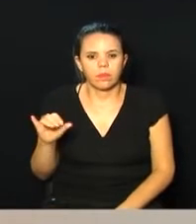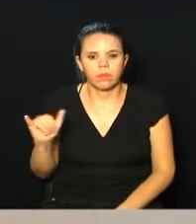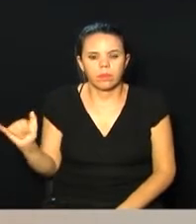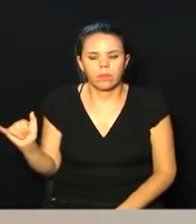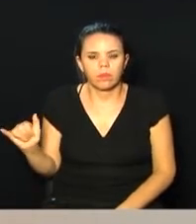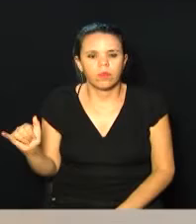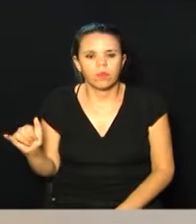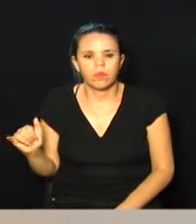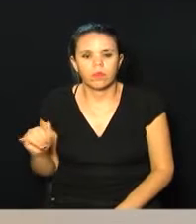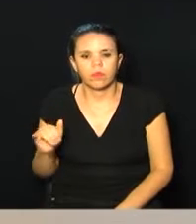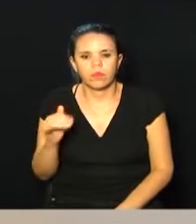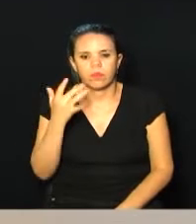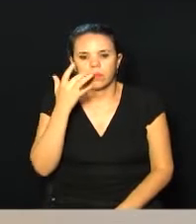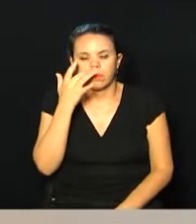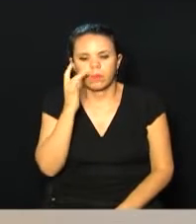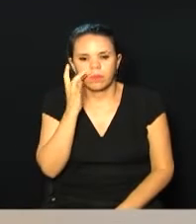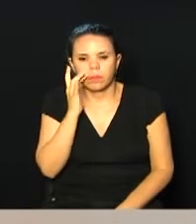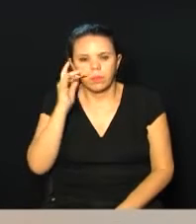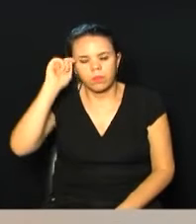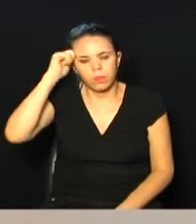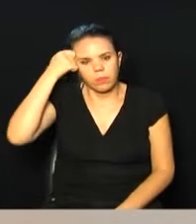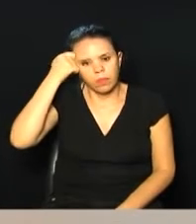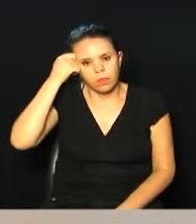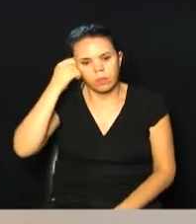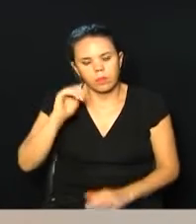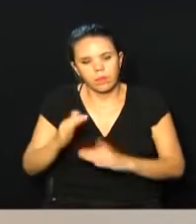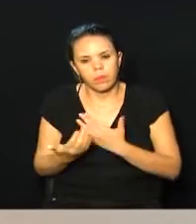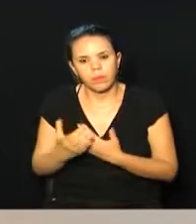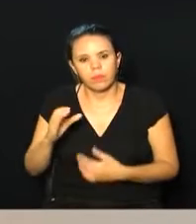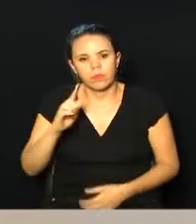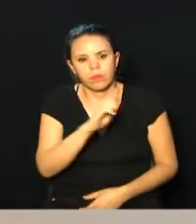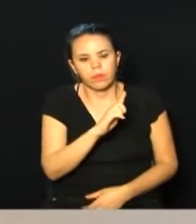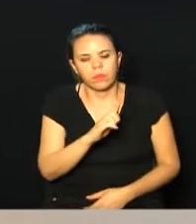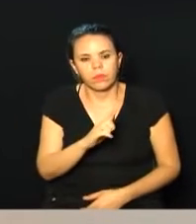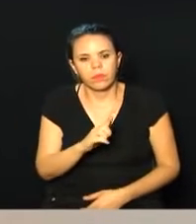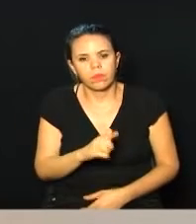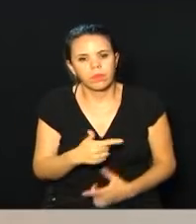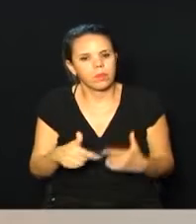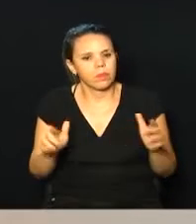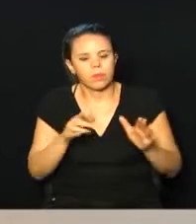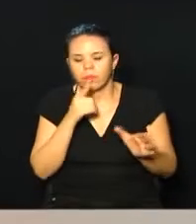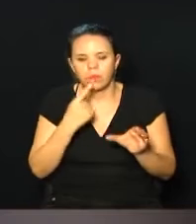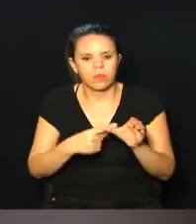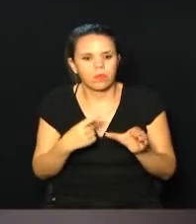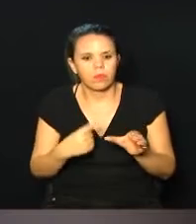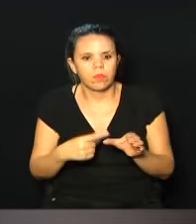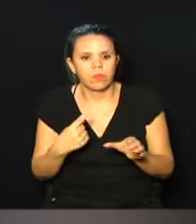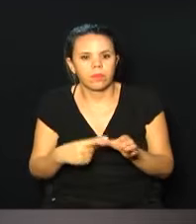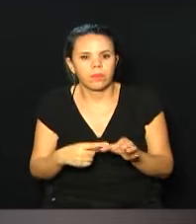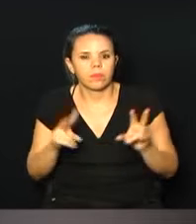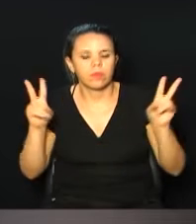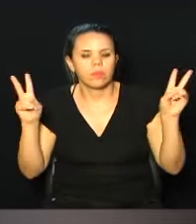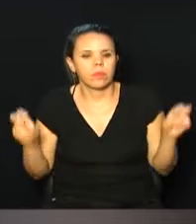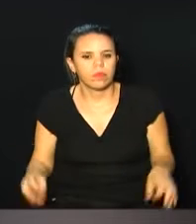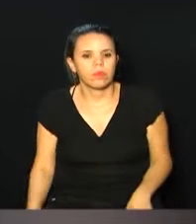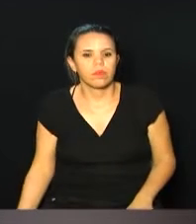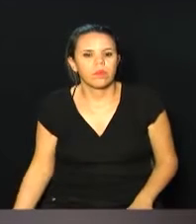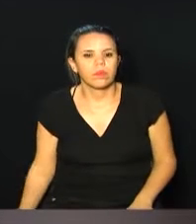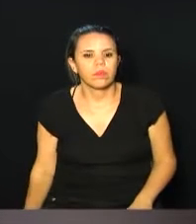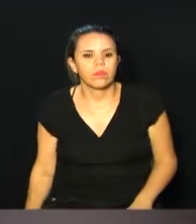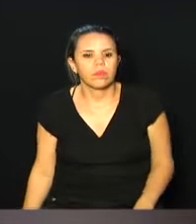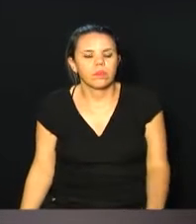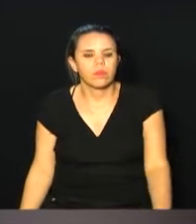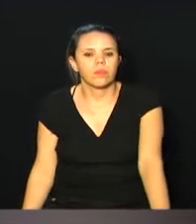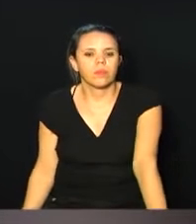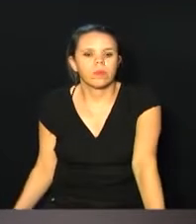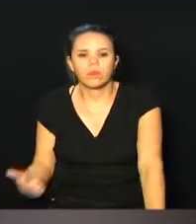Jardim Ouro Preto ali. No Campo Grande já não foi uma questão do Rio Capivari, foi mais uma questão de áreas que não